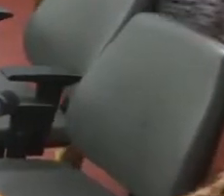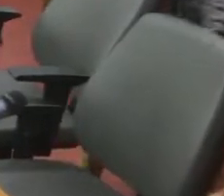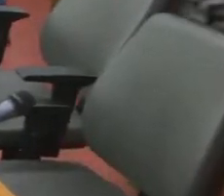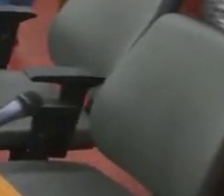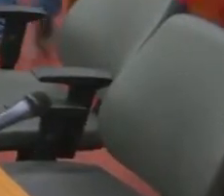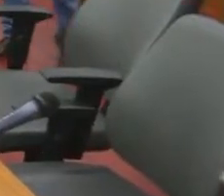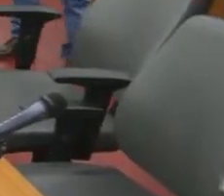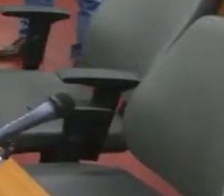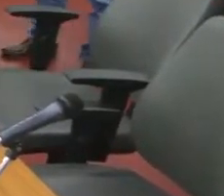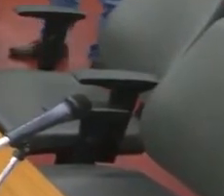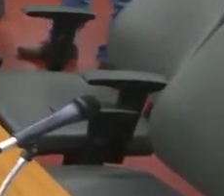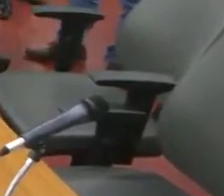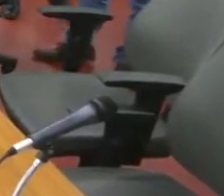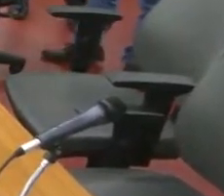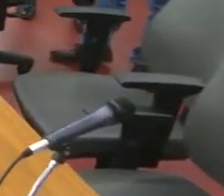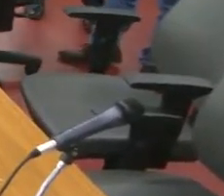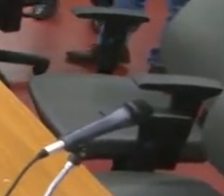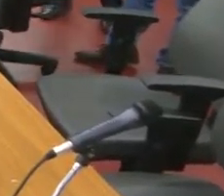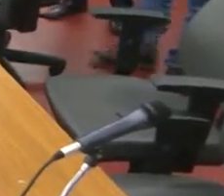G1